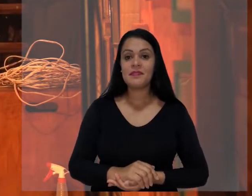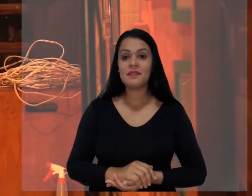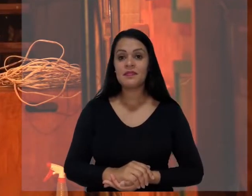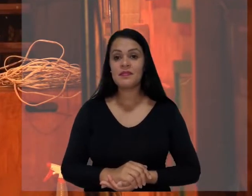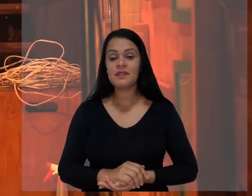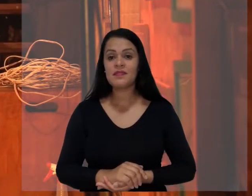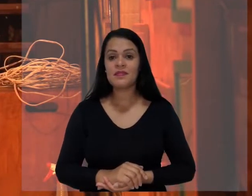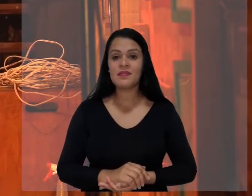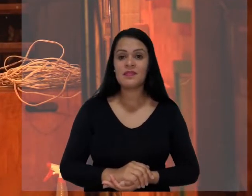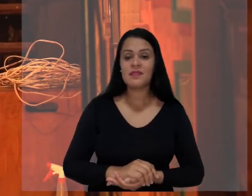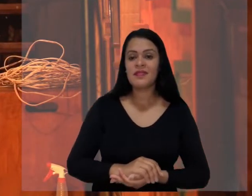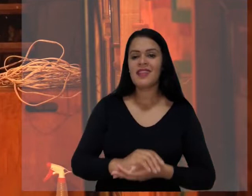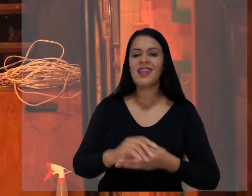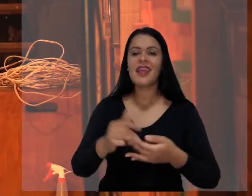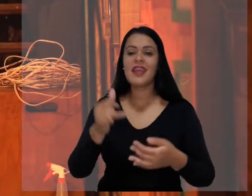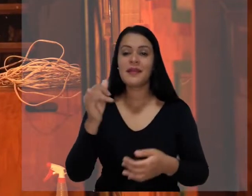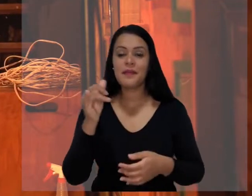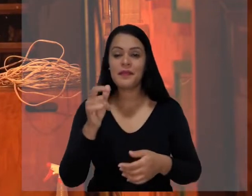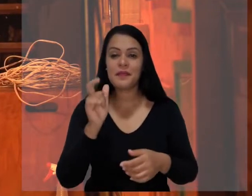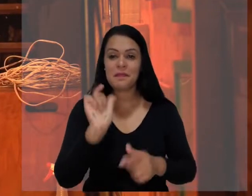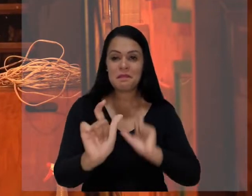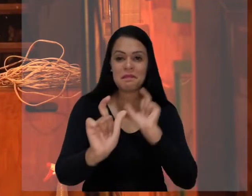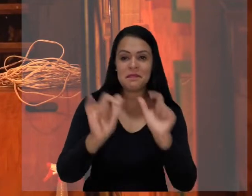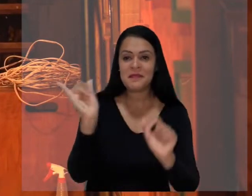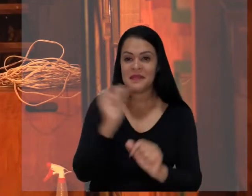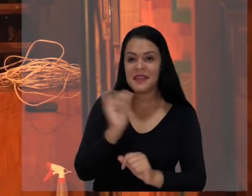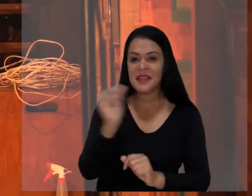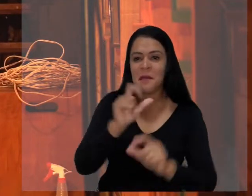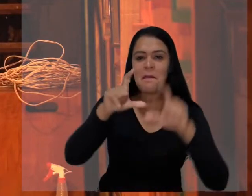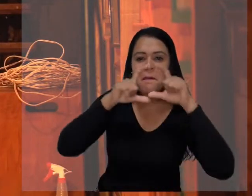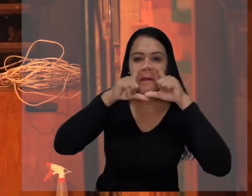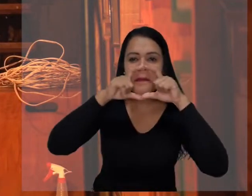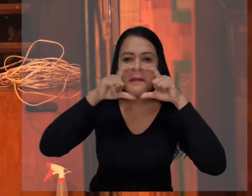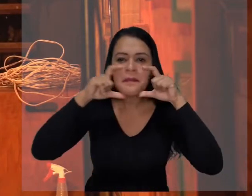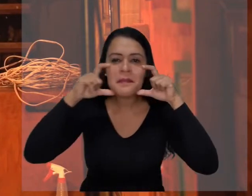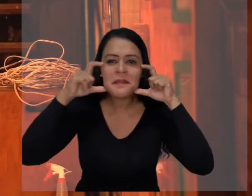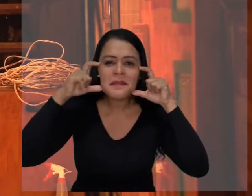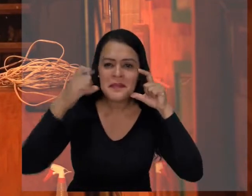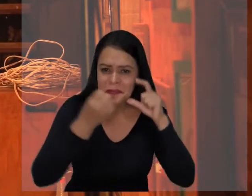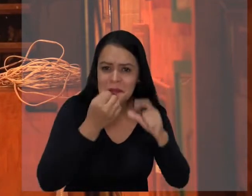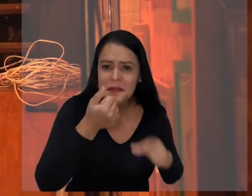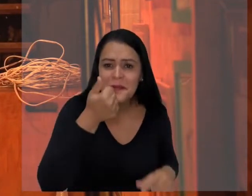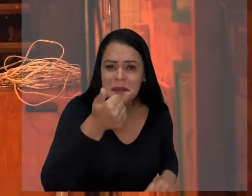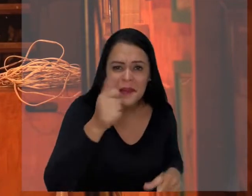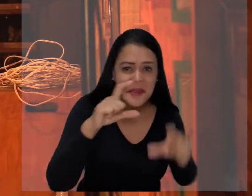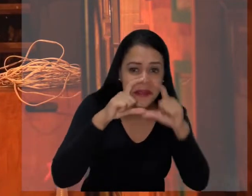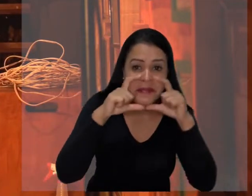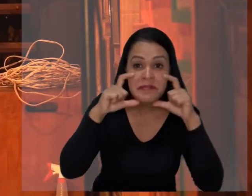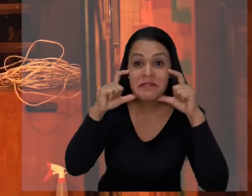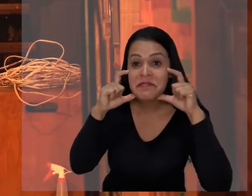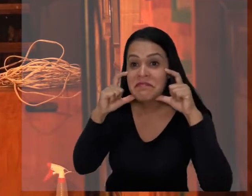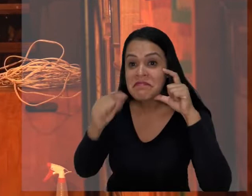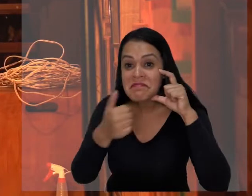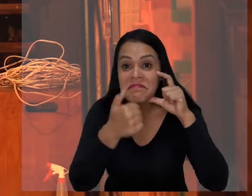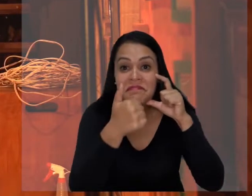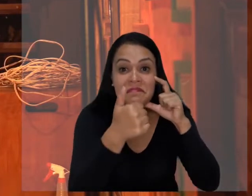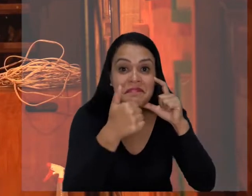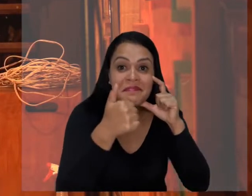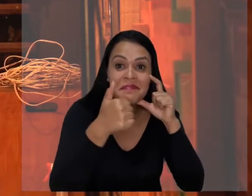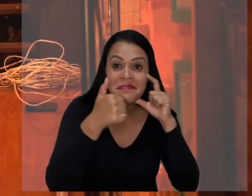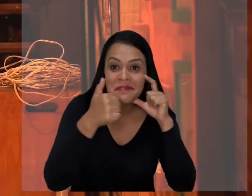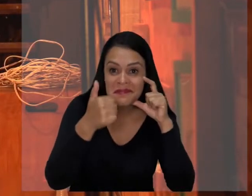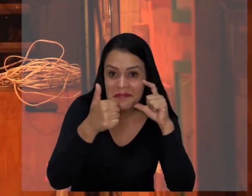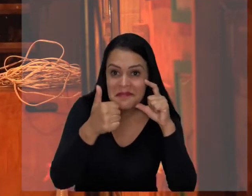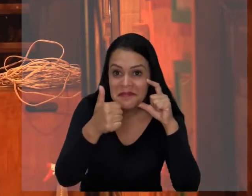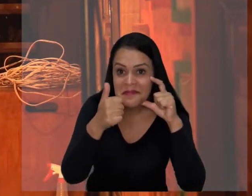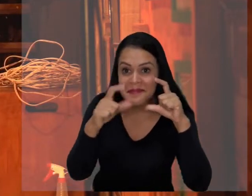Io voglio bene le maschere. Tu va bene di mascare, tu ti va